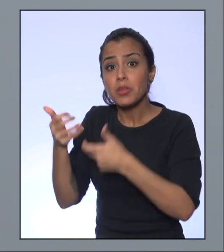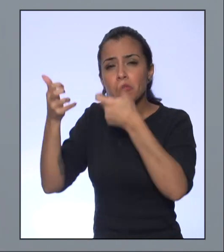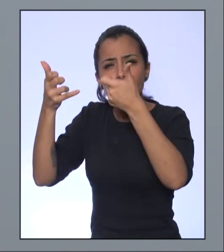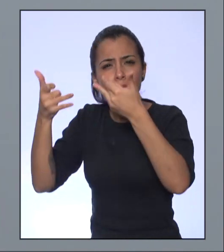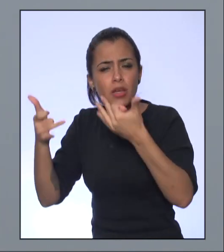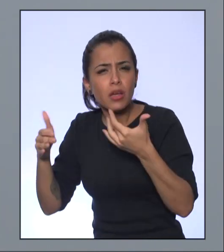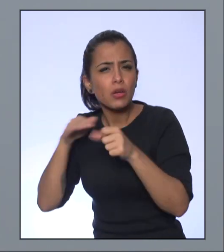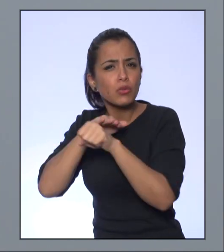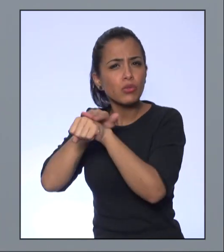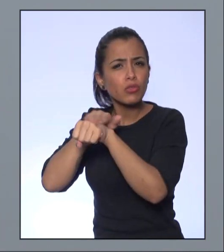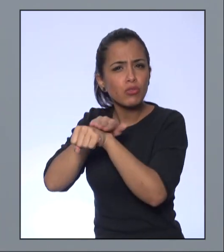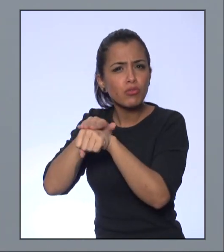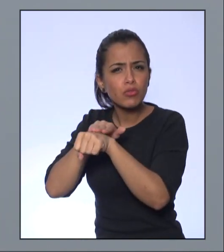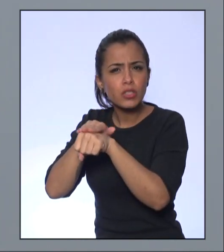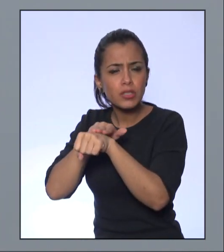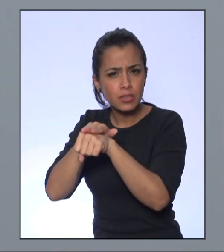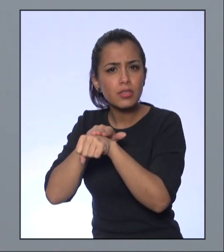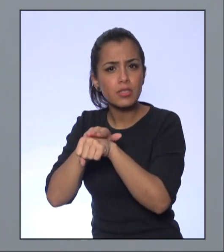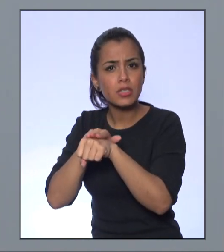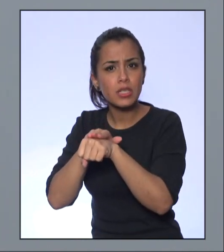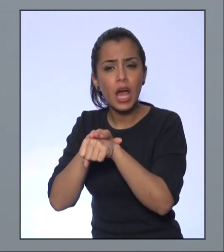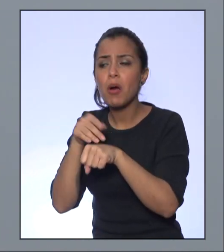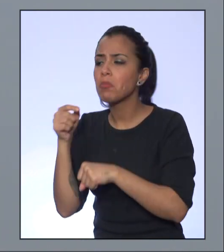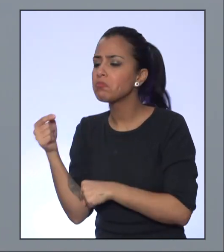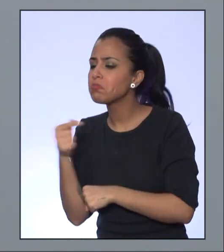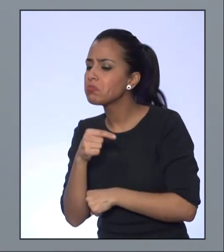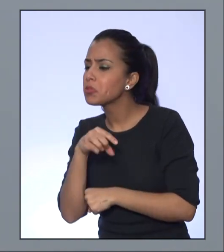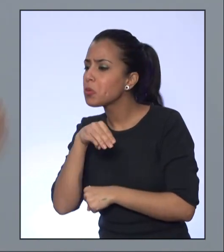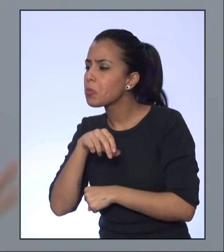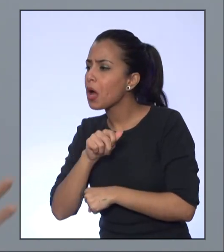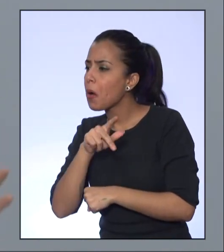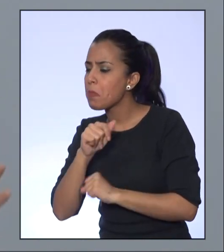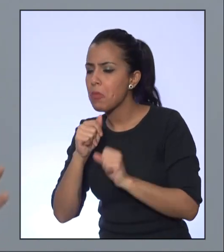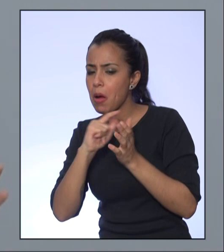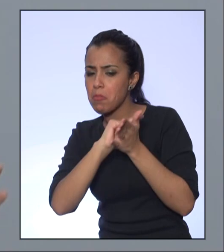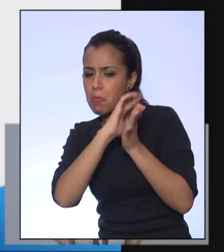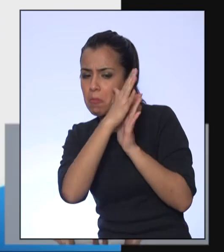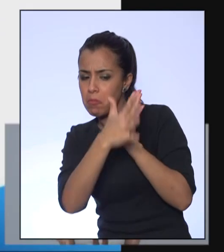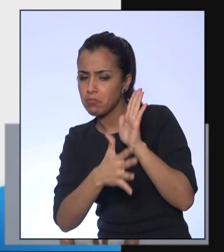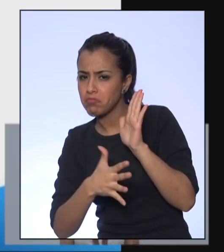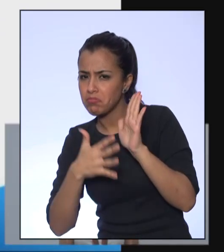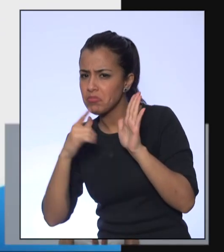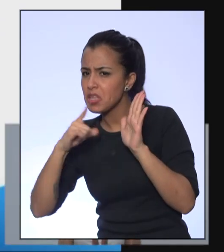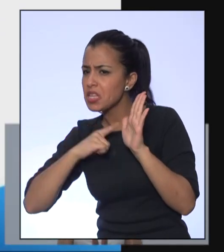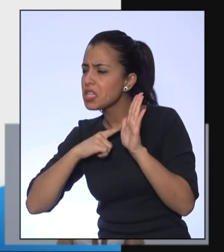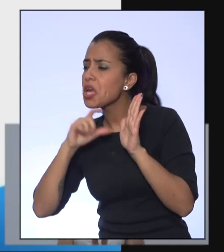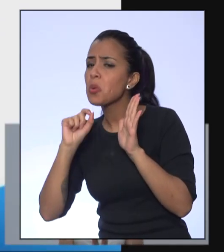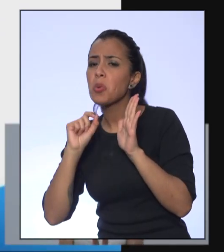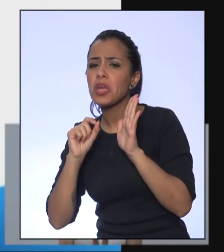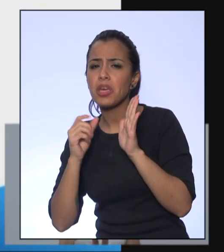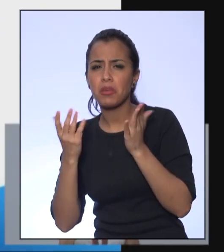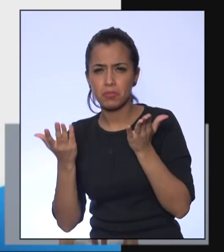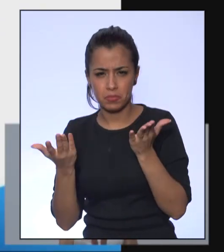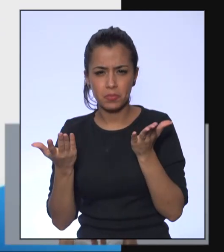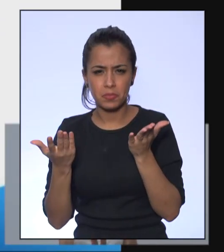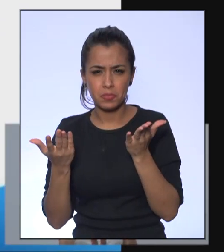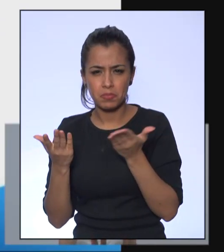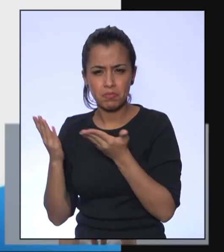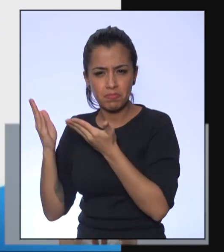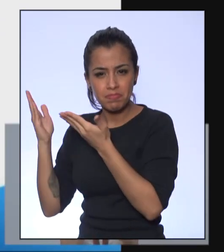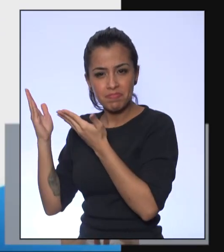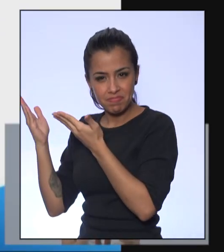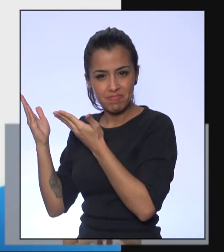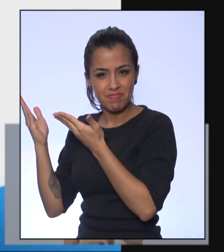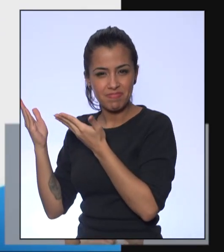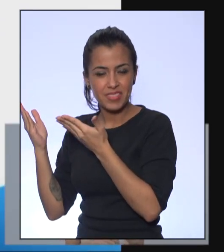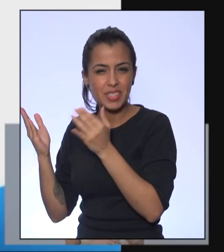com eles. Tá, o que mais que tem no mapa? Uma série de elementos ali. Que elementos são